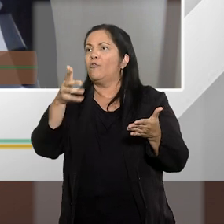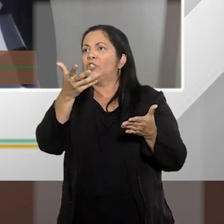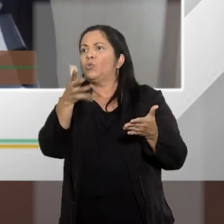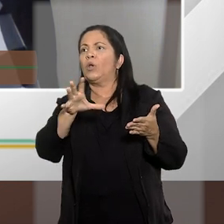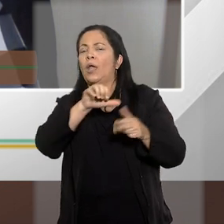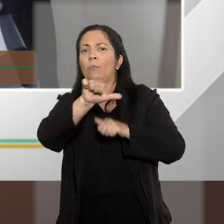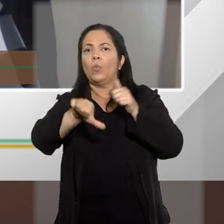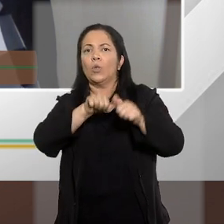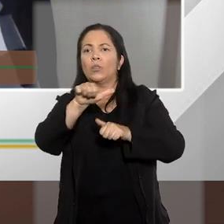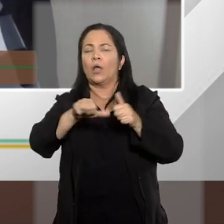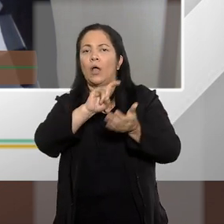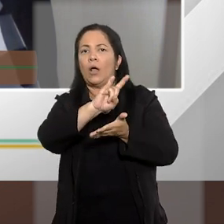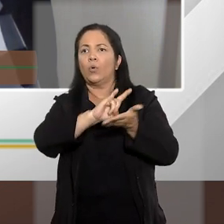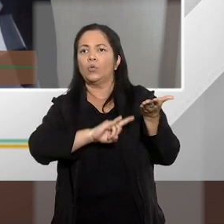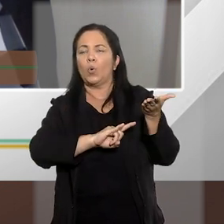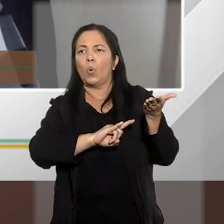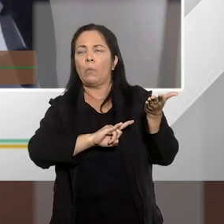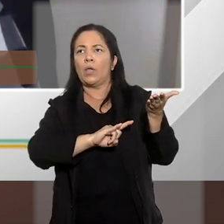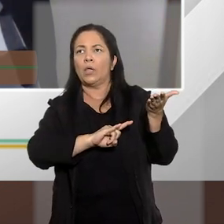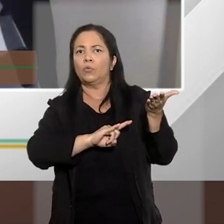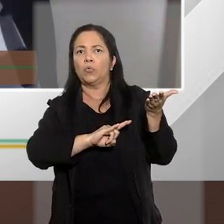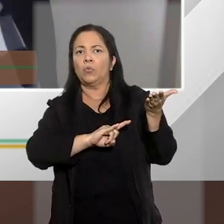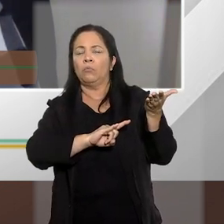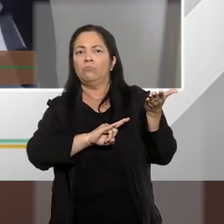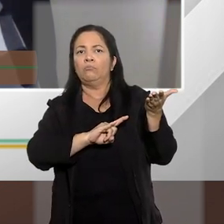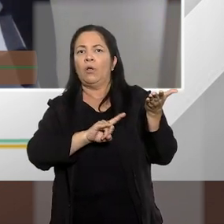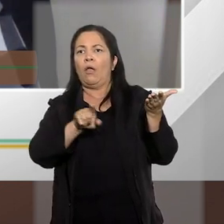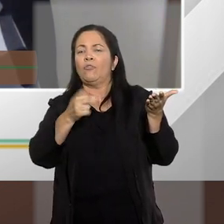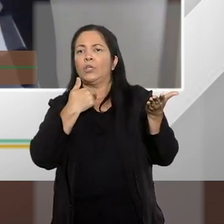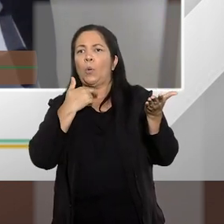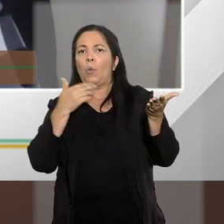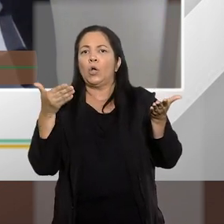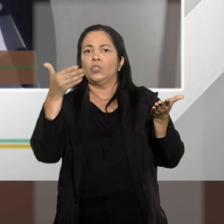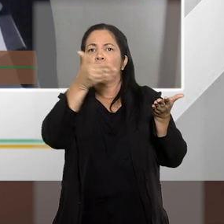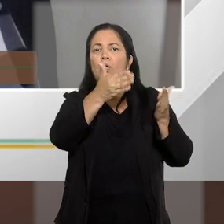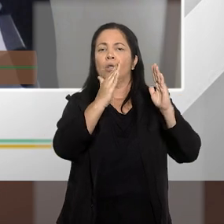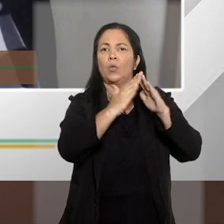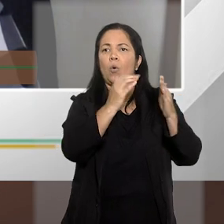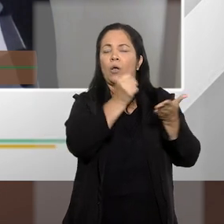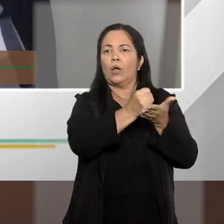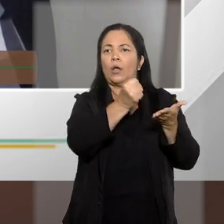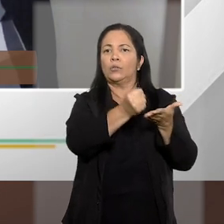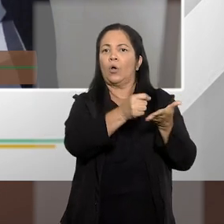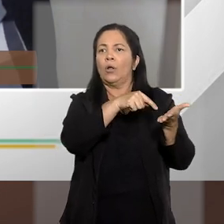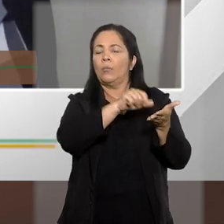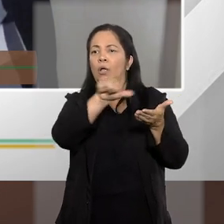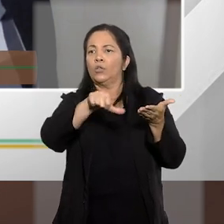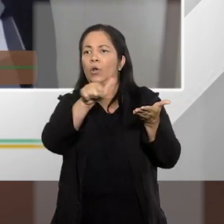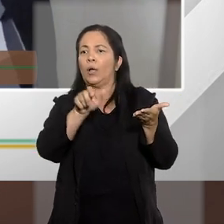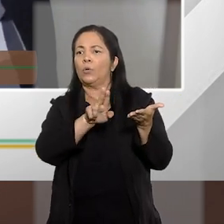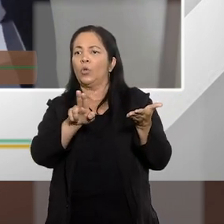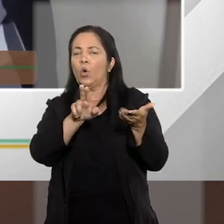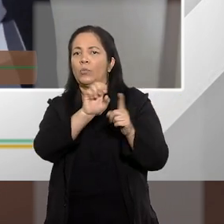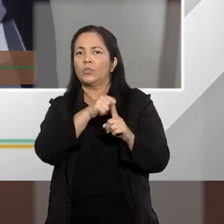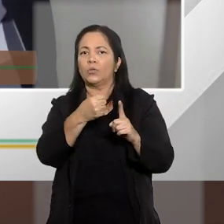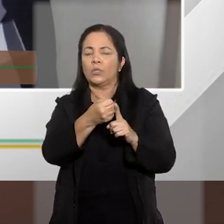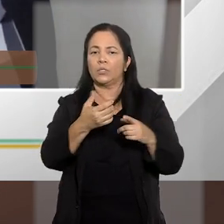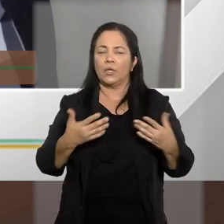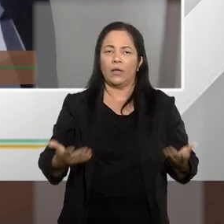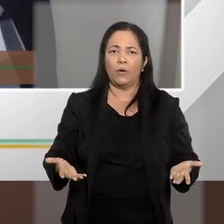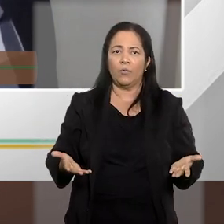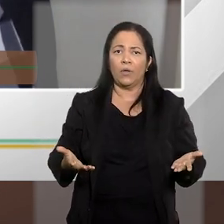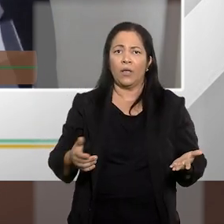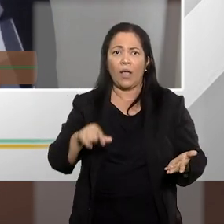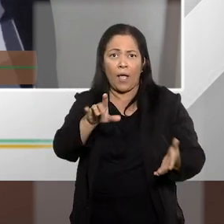não é possível você ir no cartório fazer o reconhecimento do seu nome social. Quando você tira a